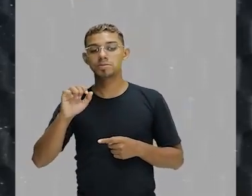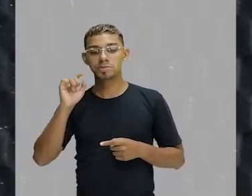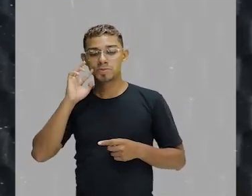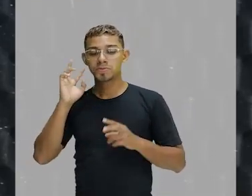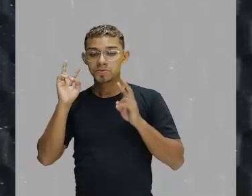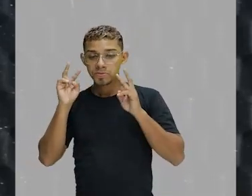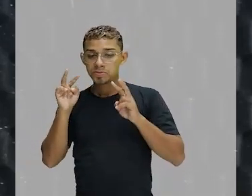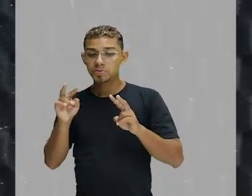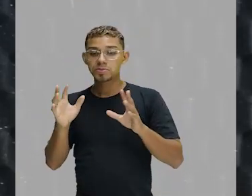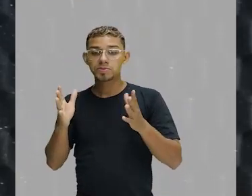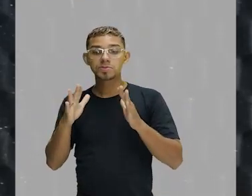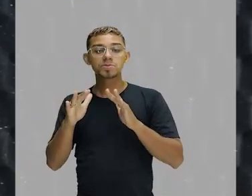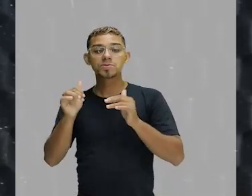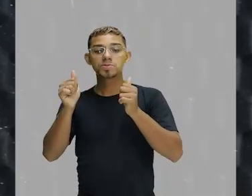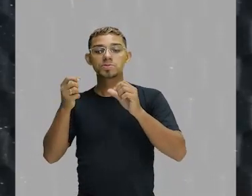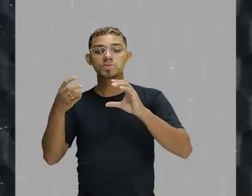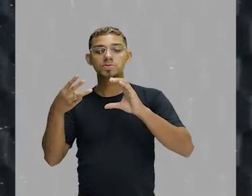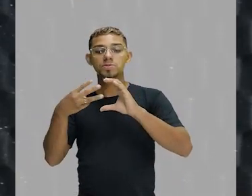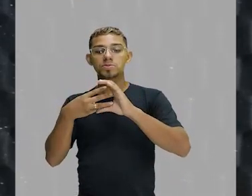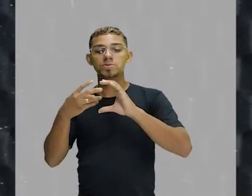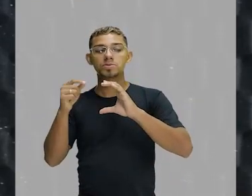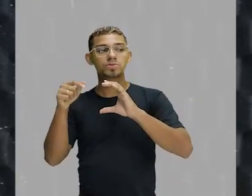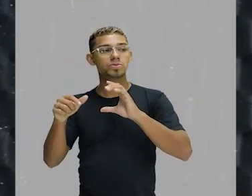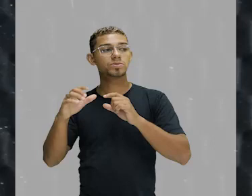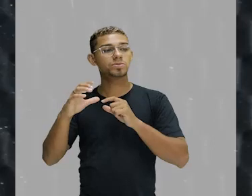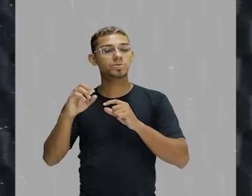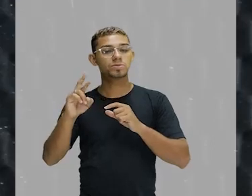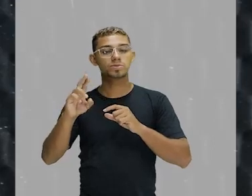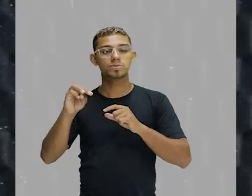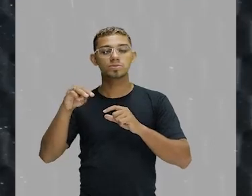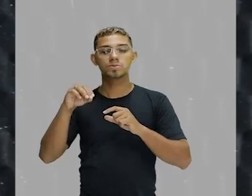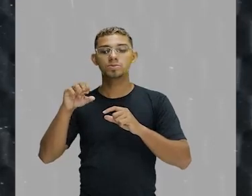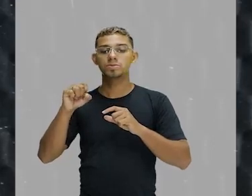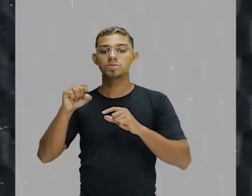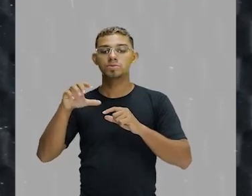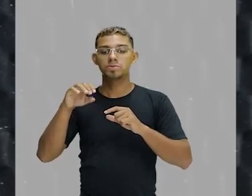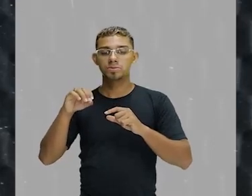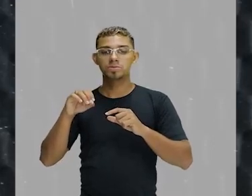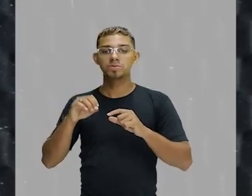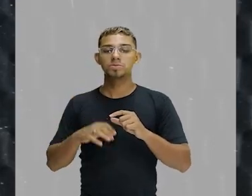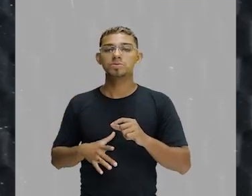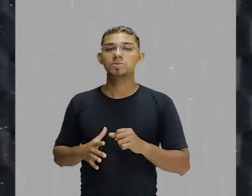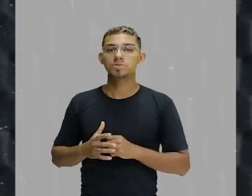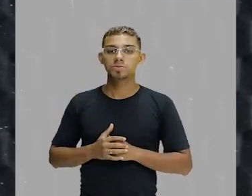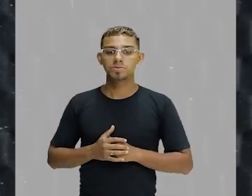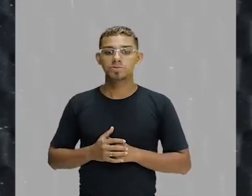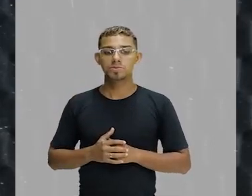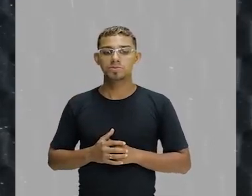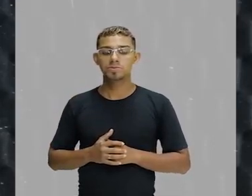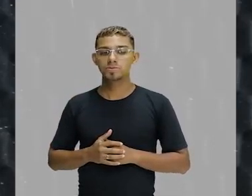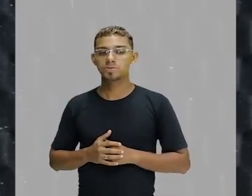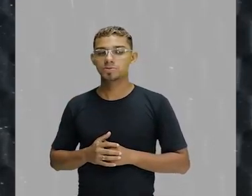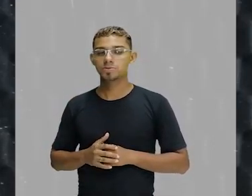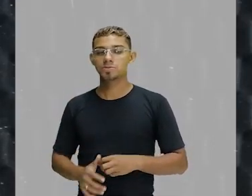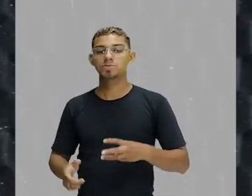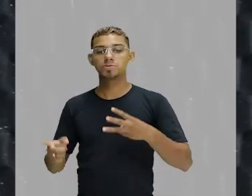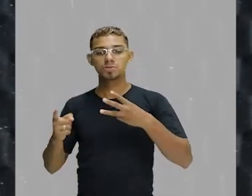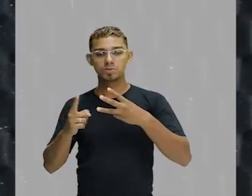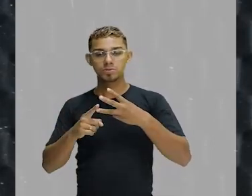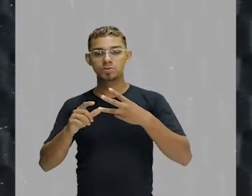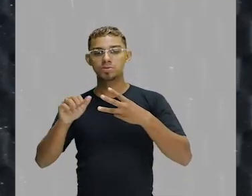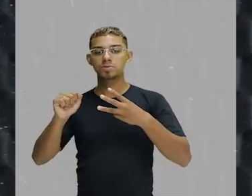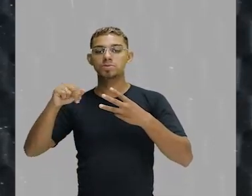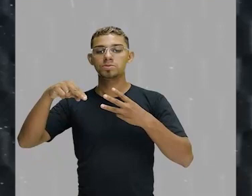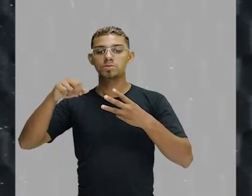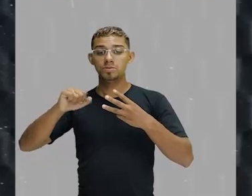você visualizar os cromossomos, porque aí eles vão estar em máxima condensação cromossômica. Então, depois da metáfase, nós temos